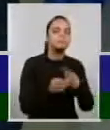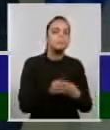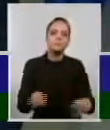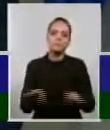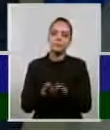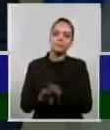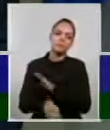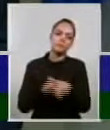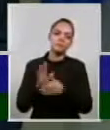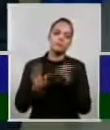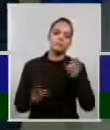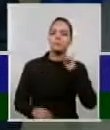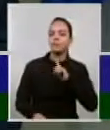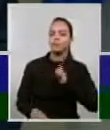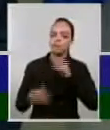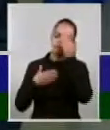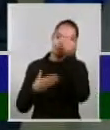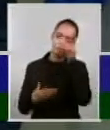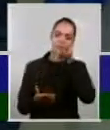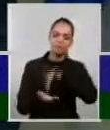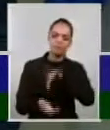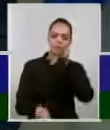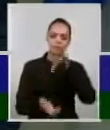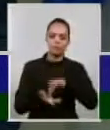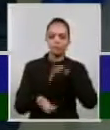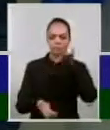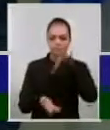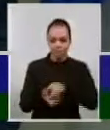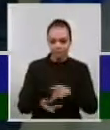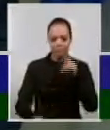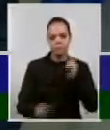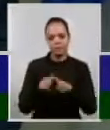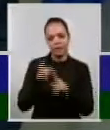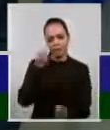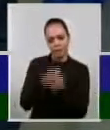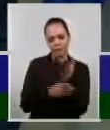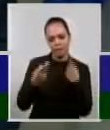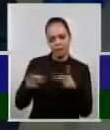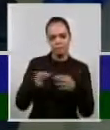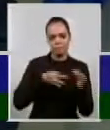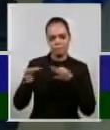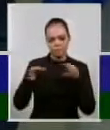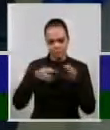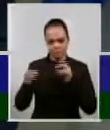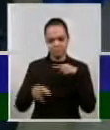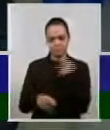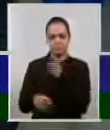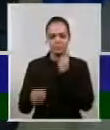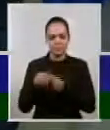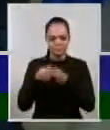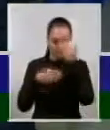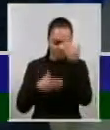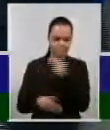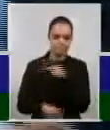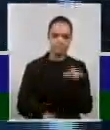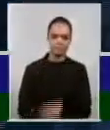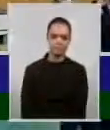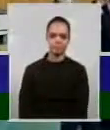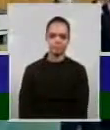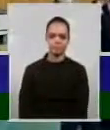o estado de Minas Gerais. Obrigado aí realmente por ter criado esse projeto para a nossa cidade. Obrigado,